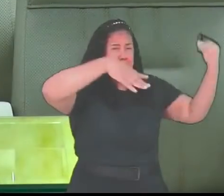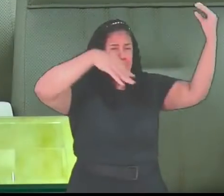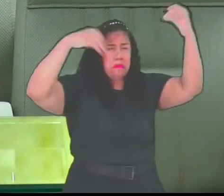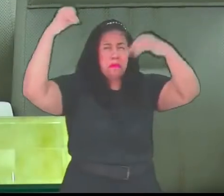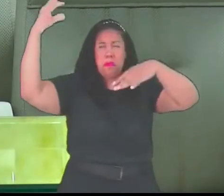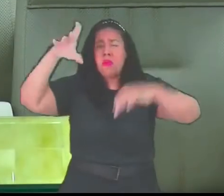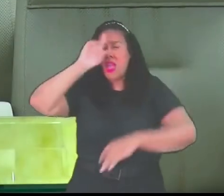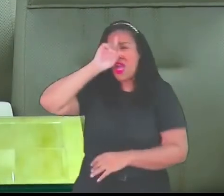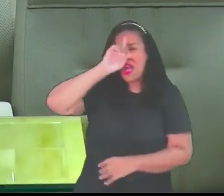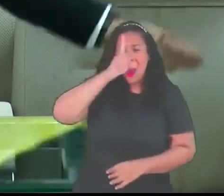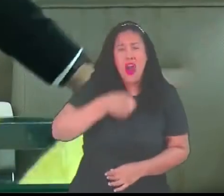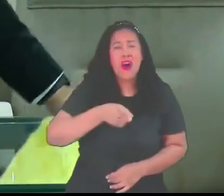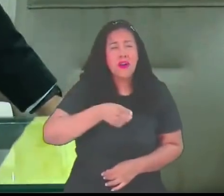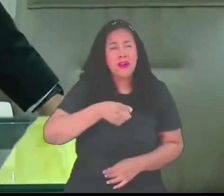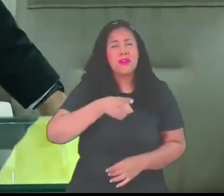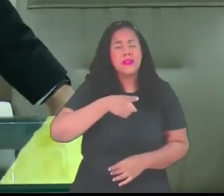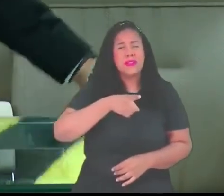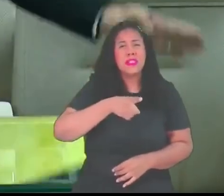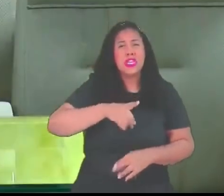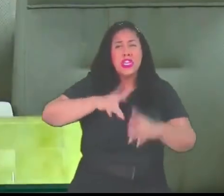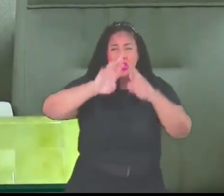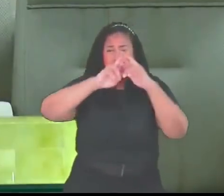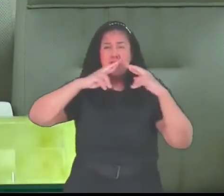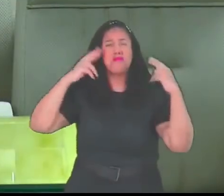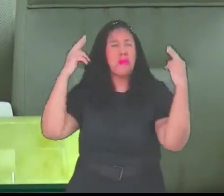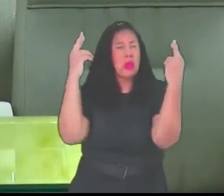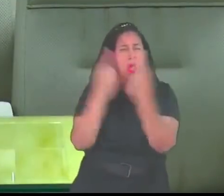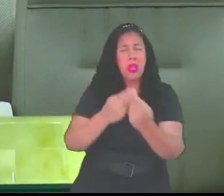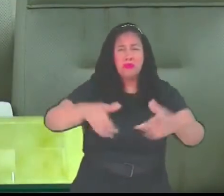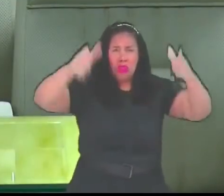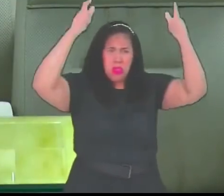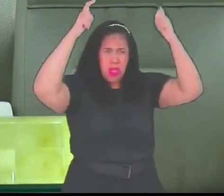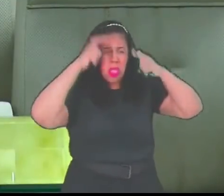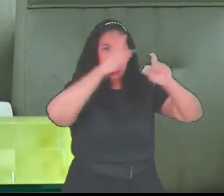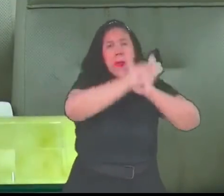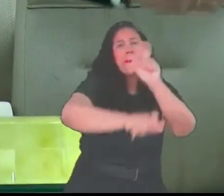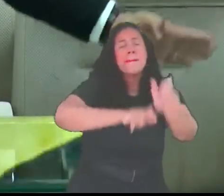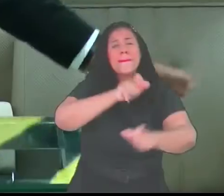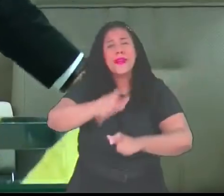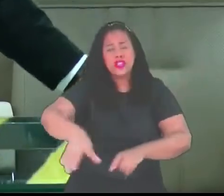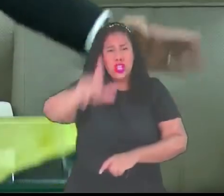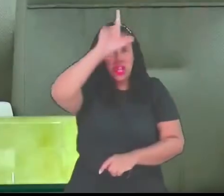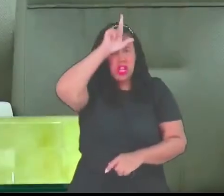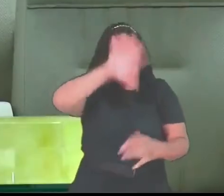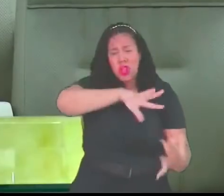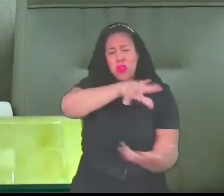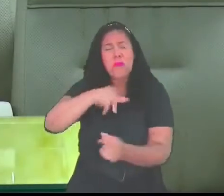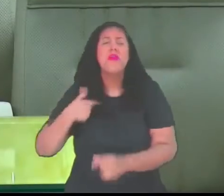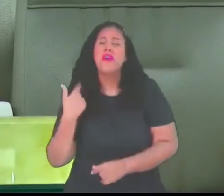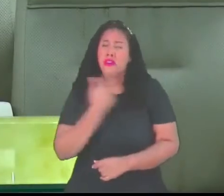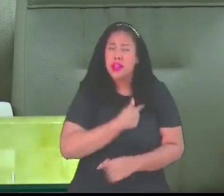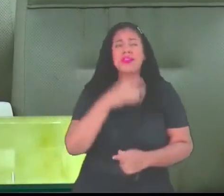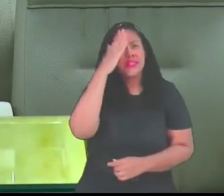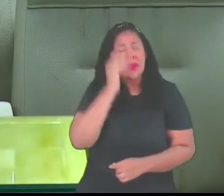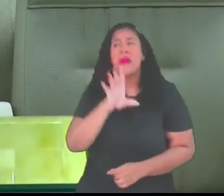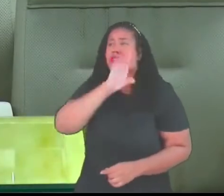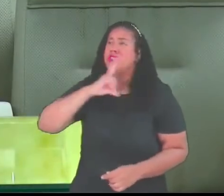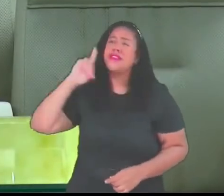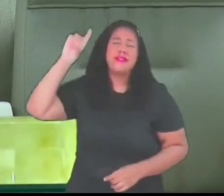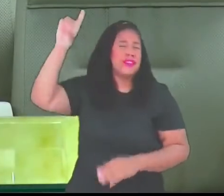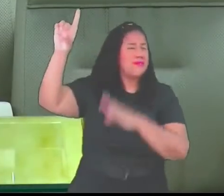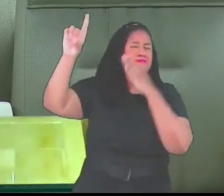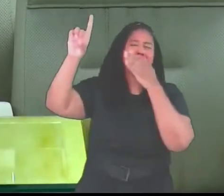Ele manda nos imperadores, dos reis, naquelas pessoas que tomam conta do mundo. Nós sabemos que o nosso Deus